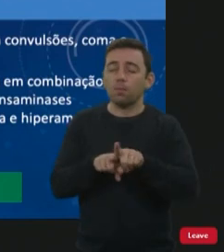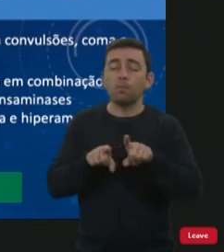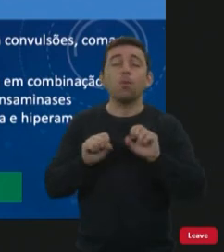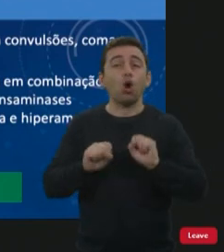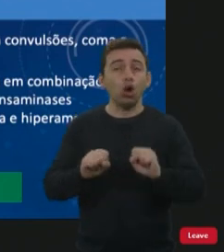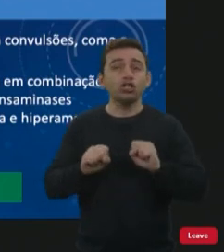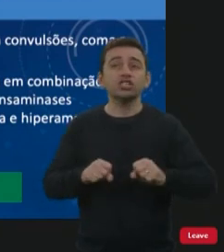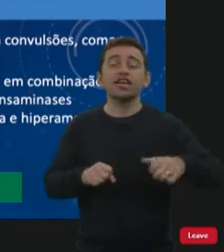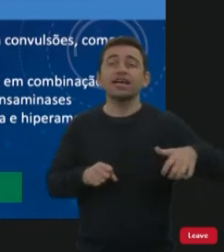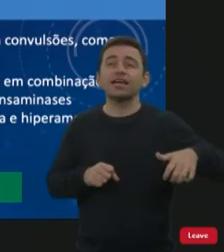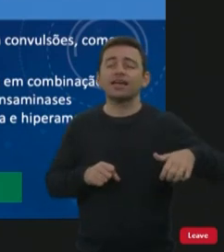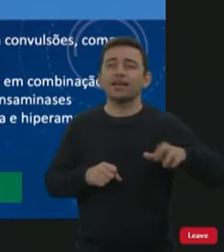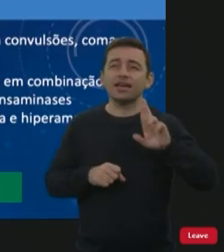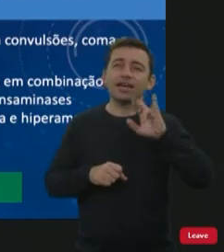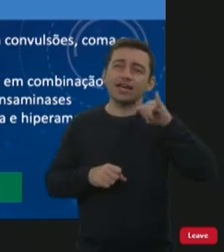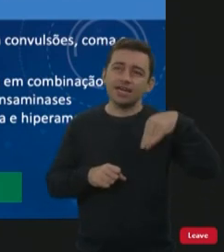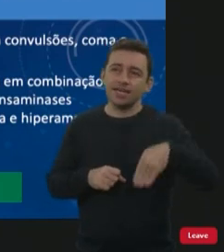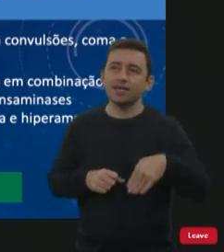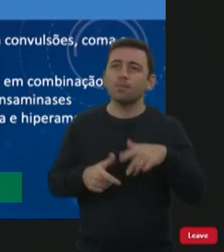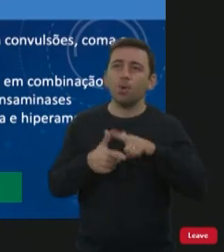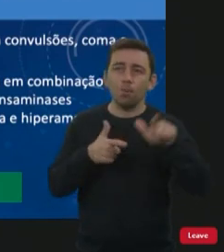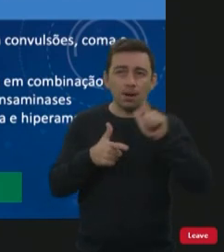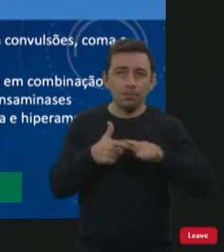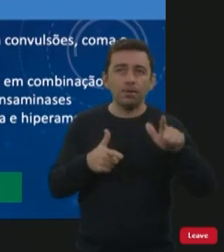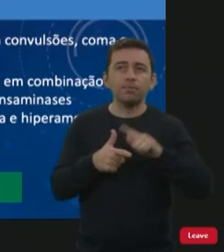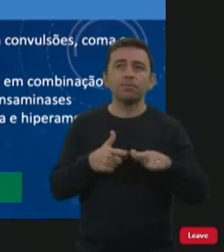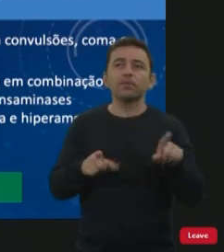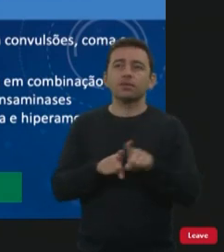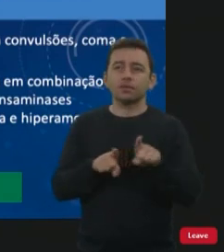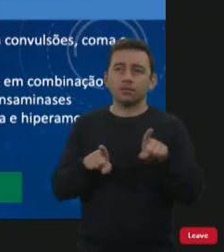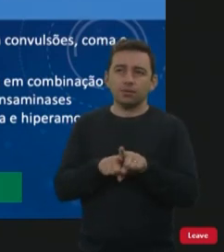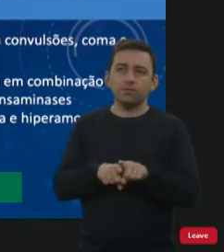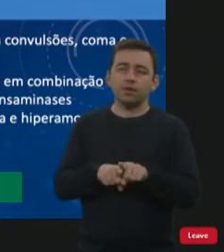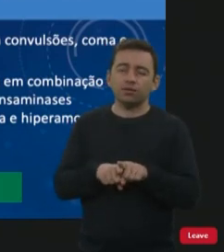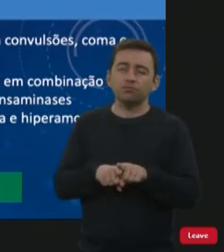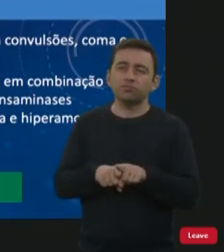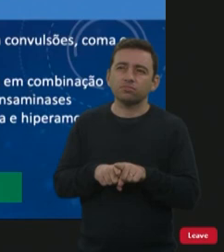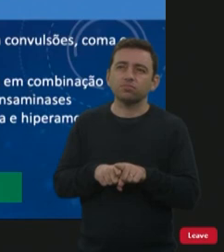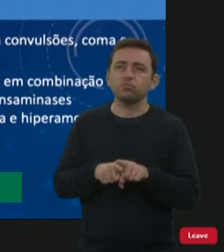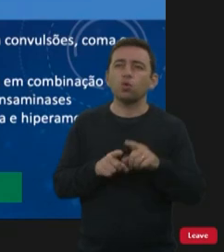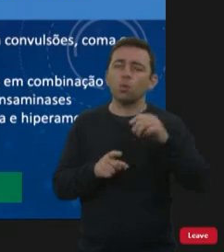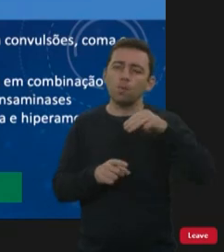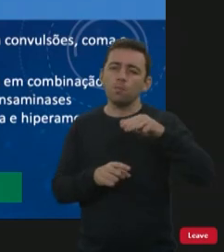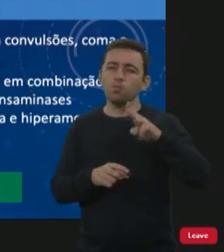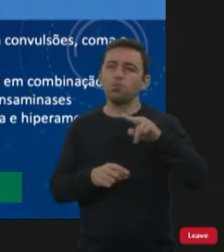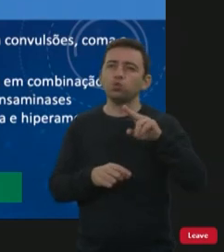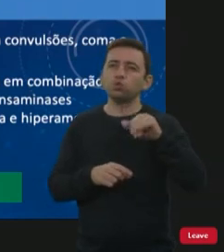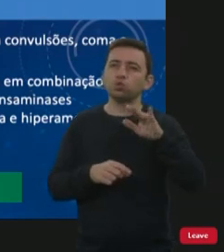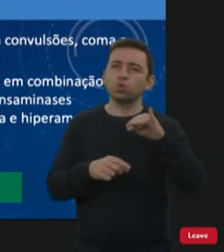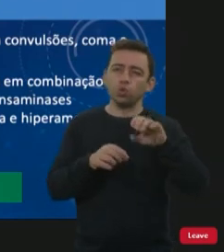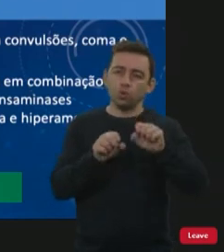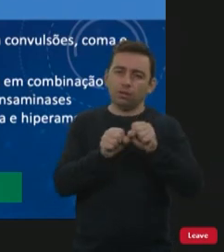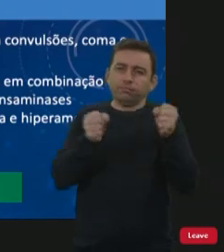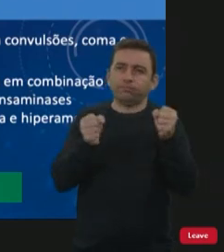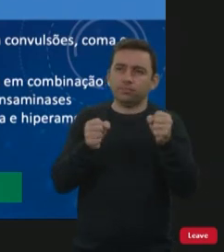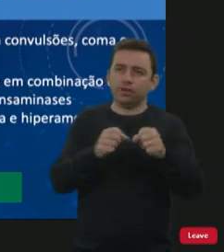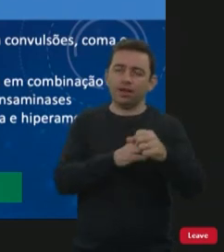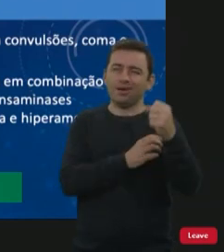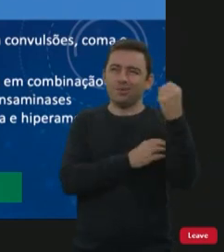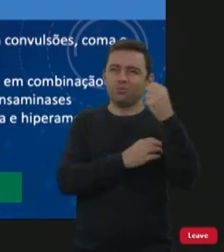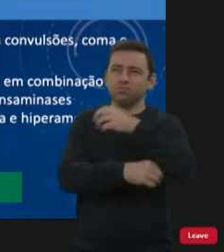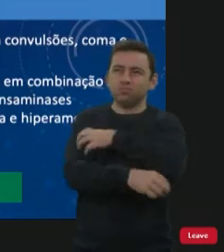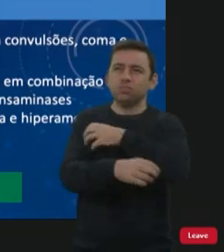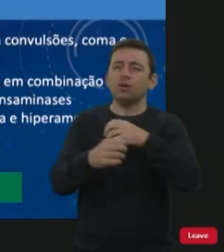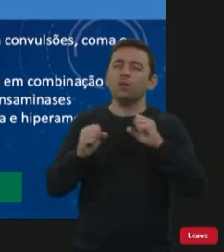E a rabdomiólise, que é a própria lesão muscular, né, acontecendo. Então, isso pode ser mediado por